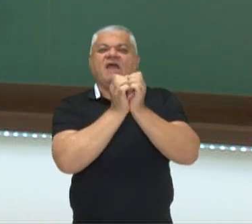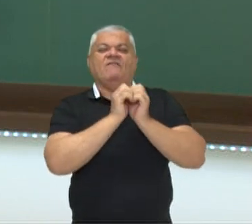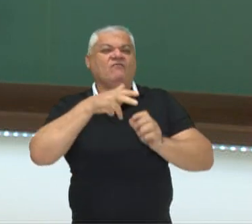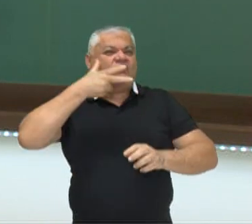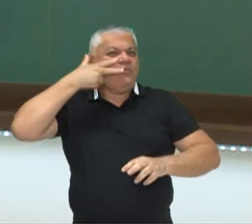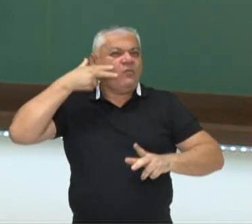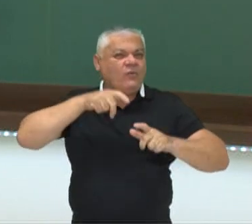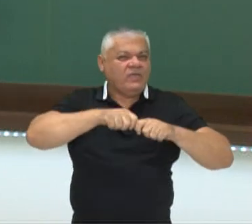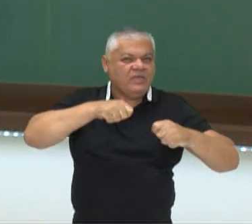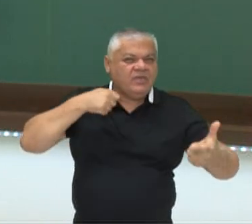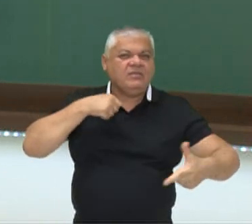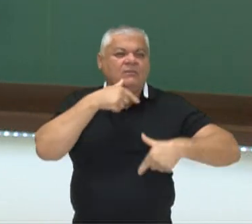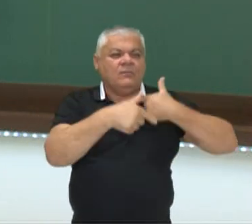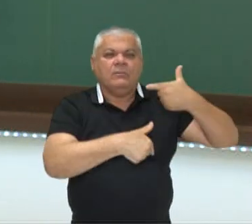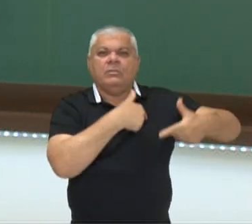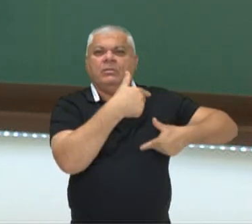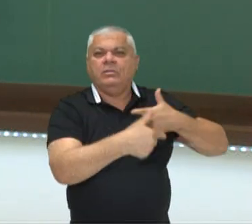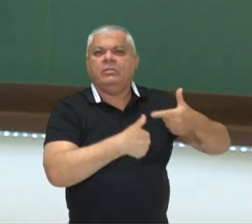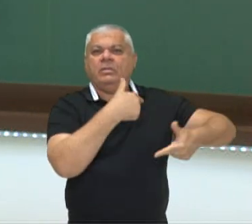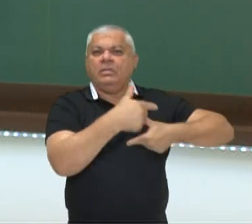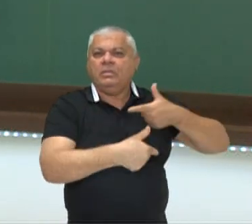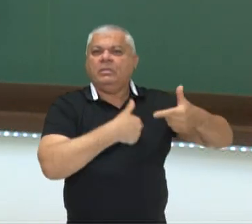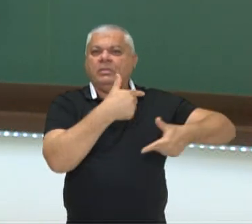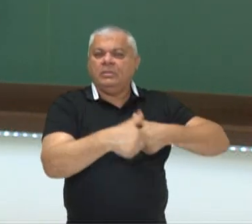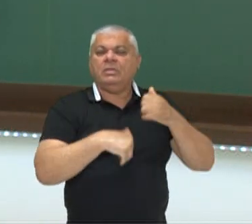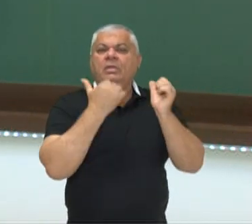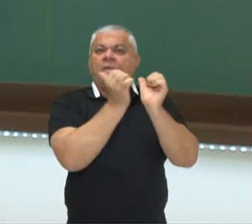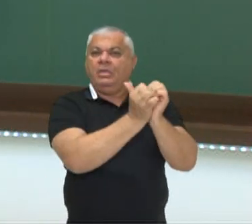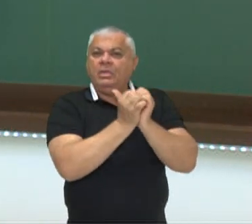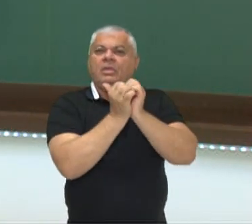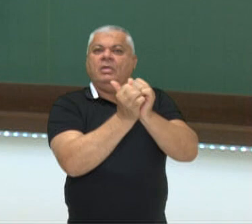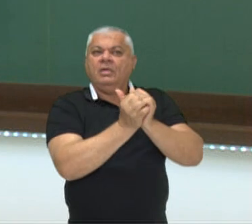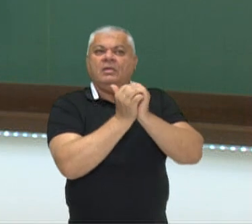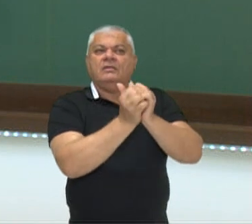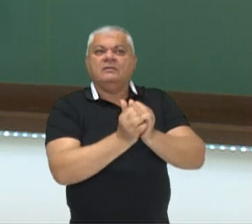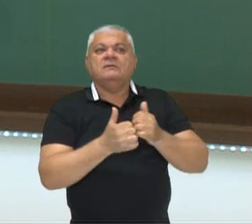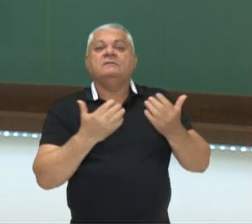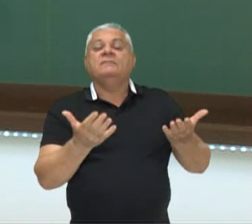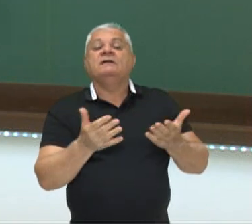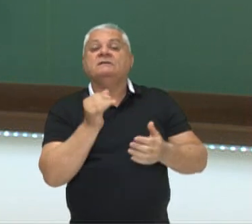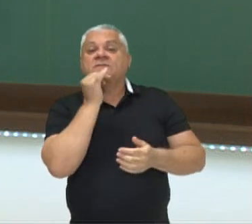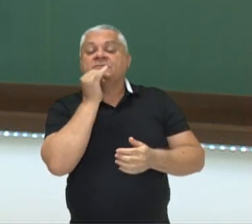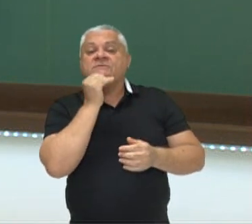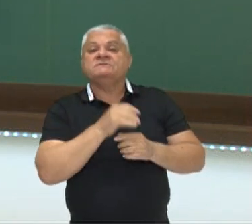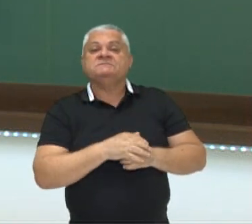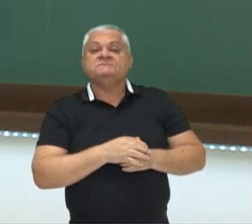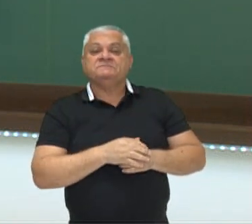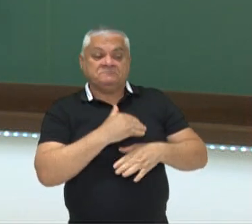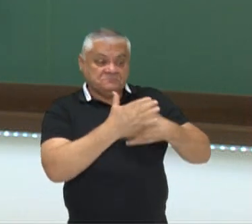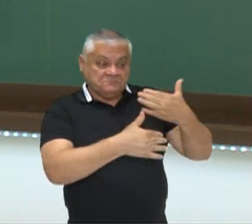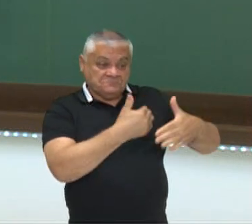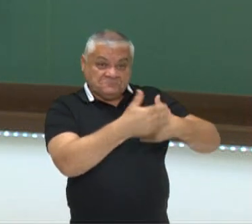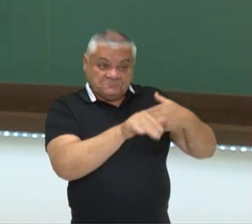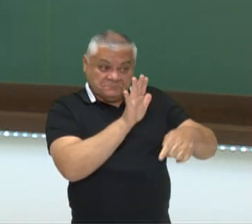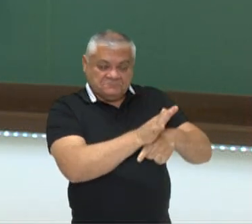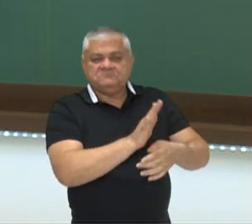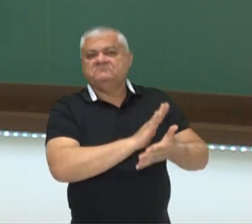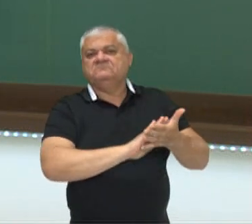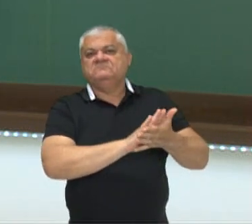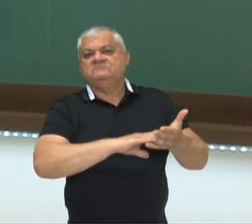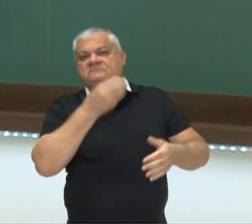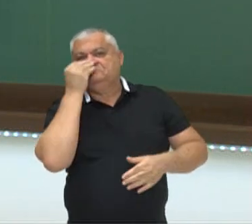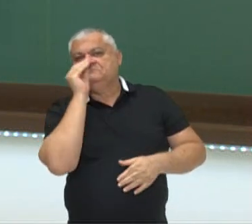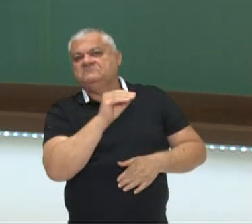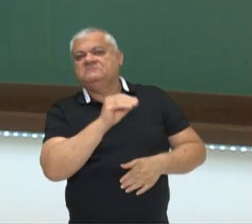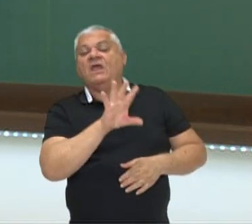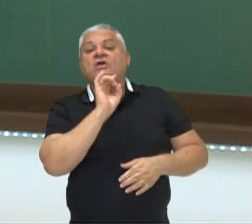explorações nacionais, iam de forma muito predatória e não interessado no desenvolvimento interno, e sim, né,